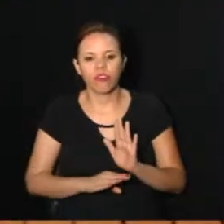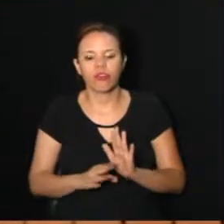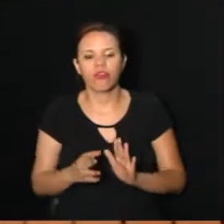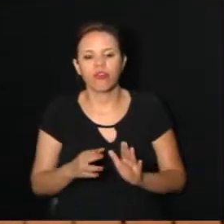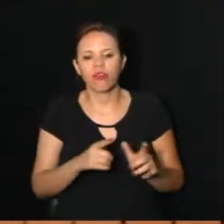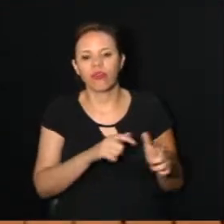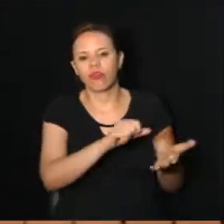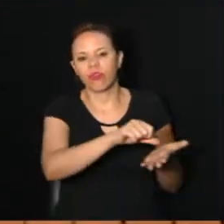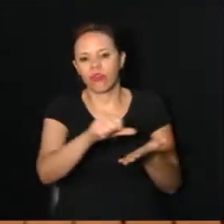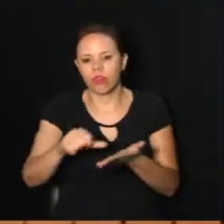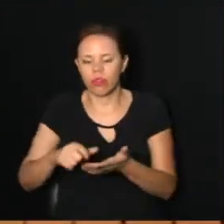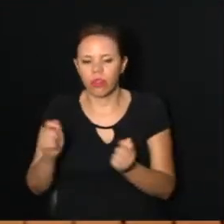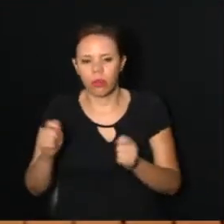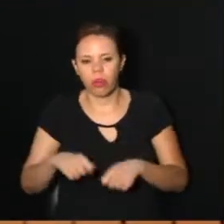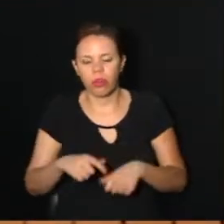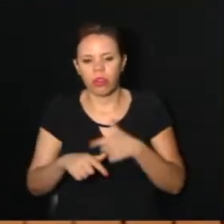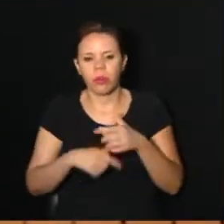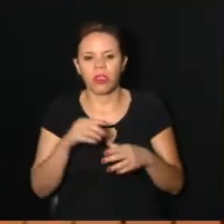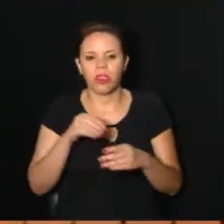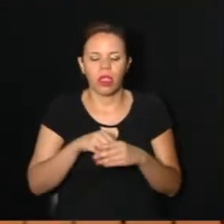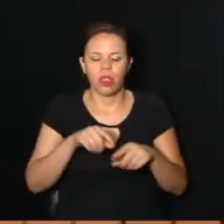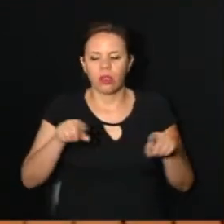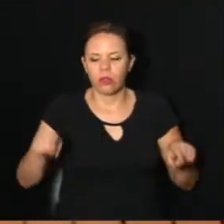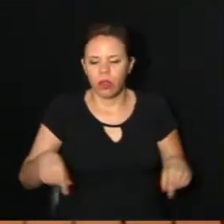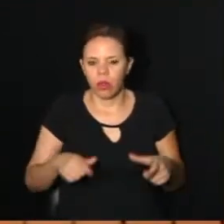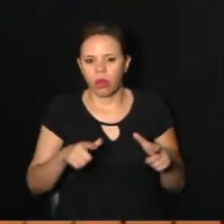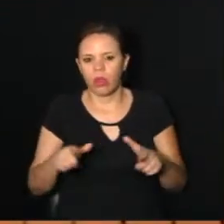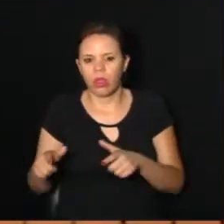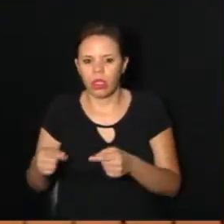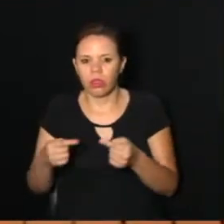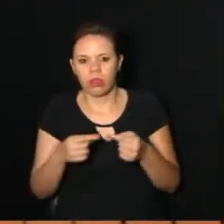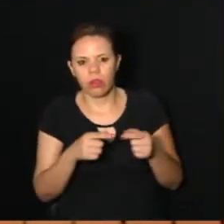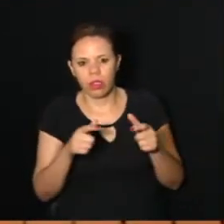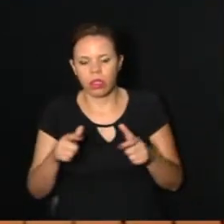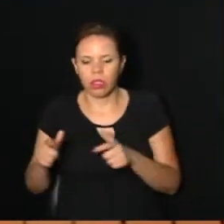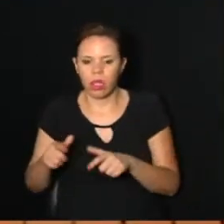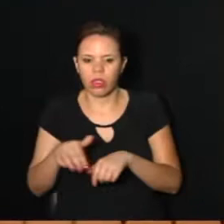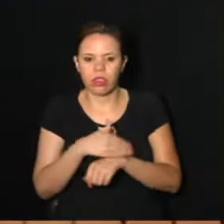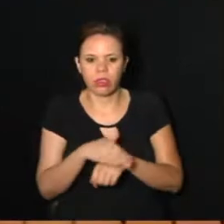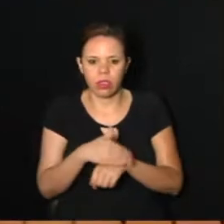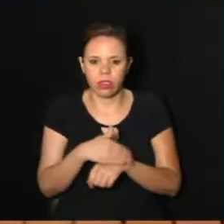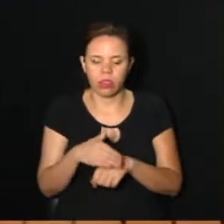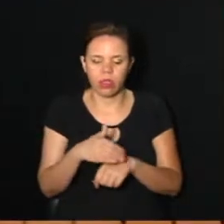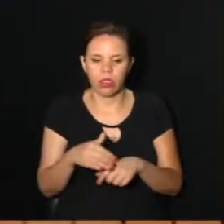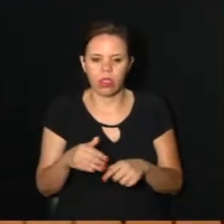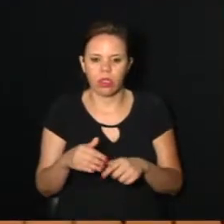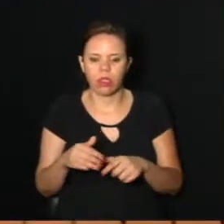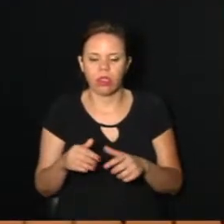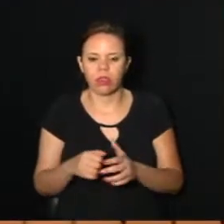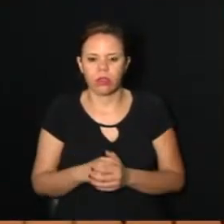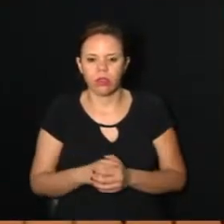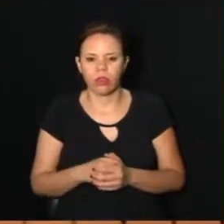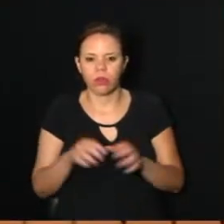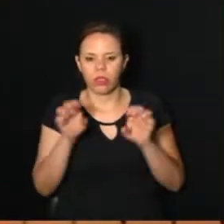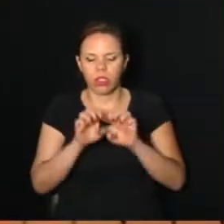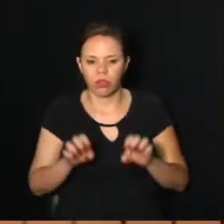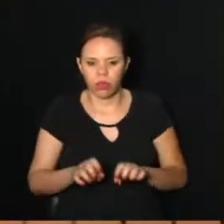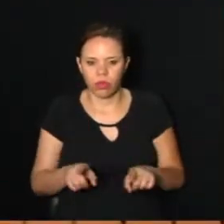atividade que eu posso no meu terreno, pelo código cartográfico, pelo endereço, pela posição. Já temos tudo